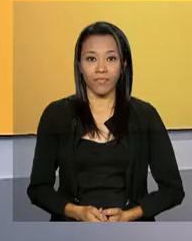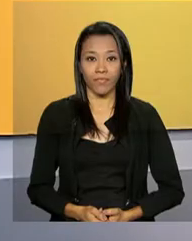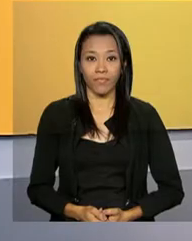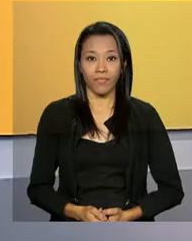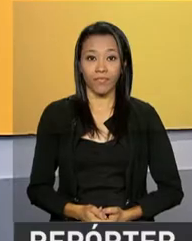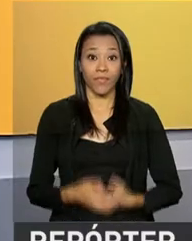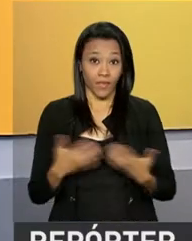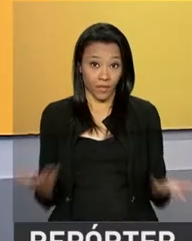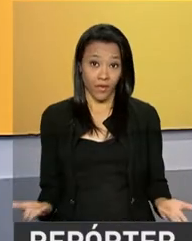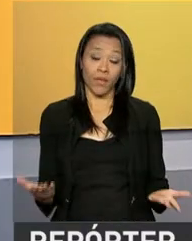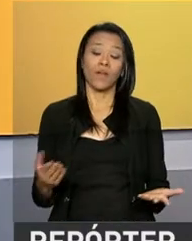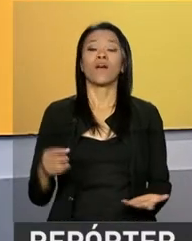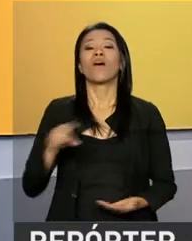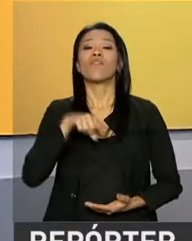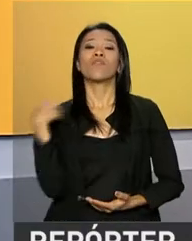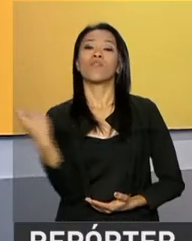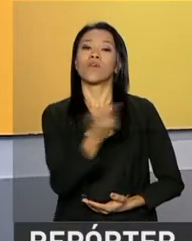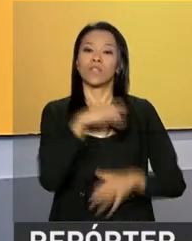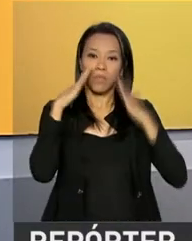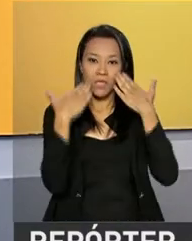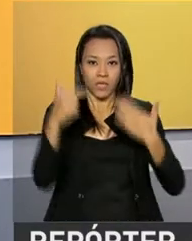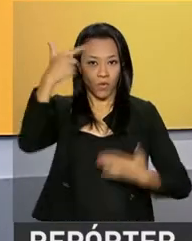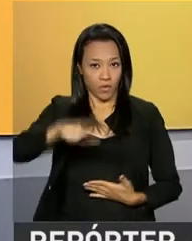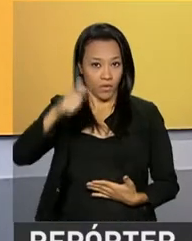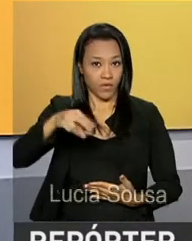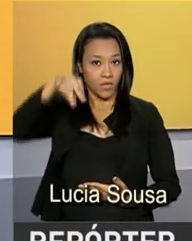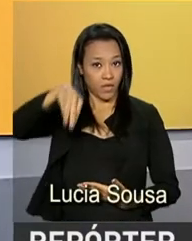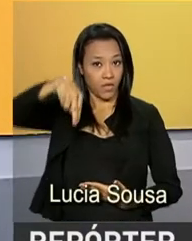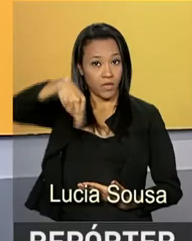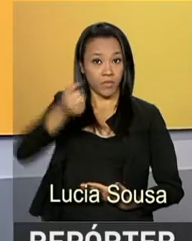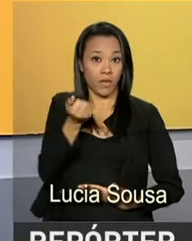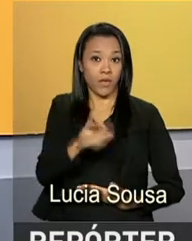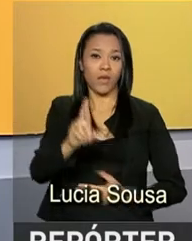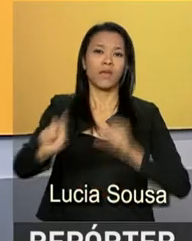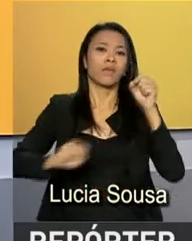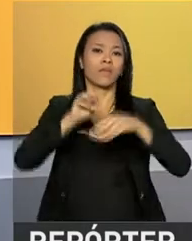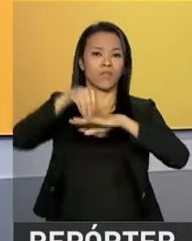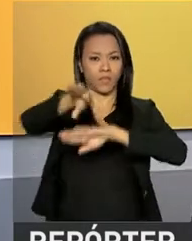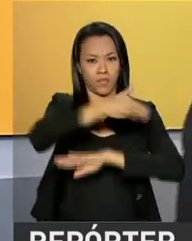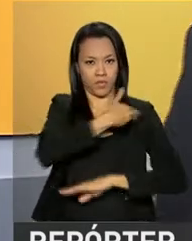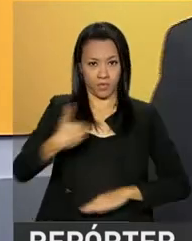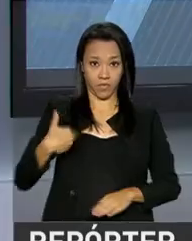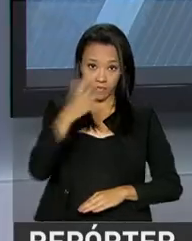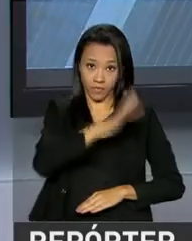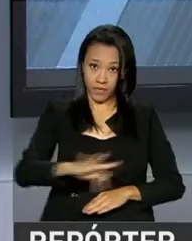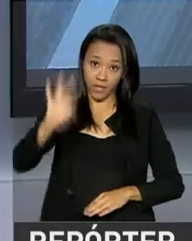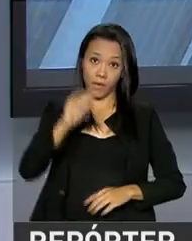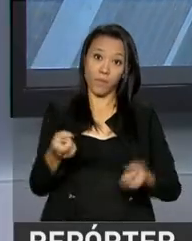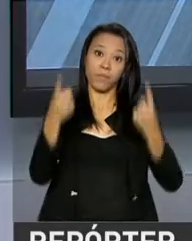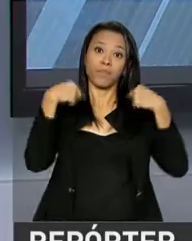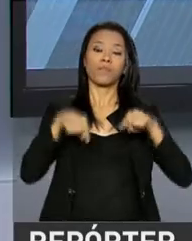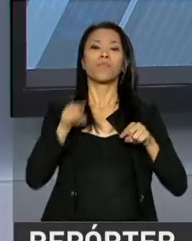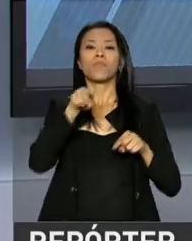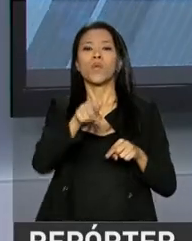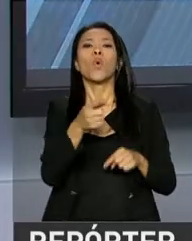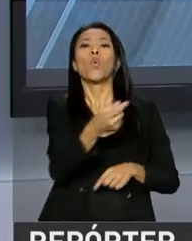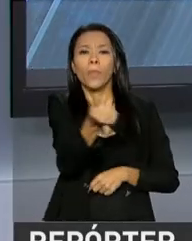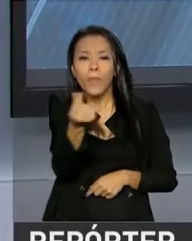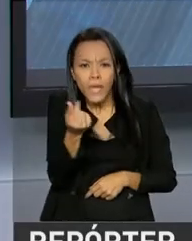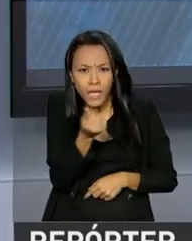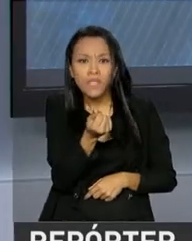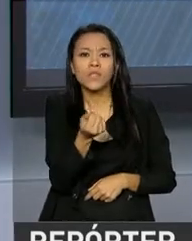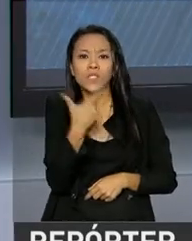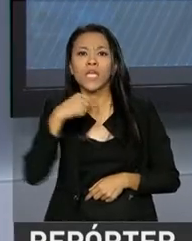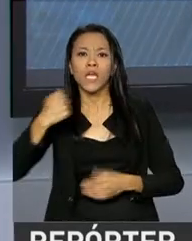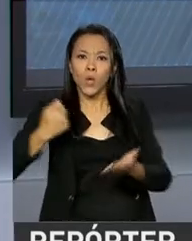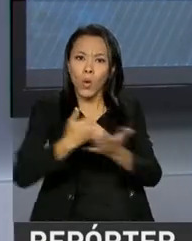lá voltamos com mais uma edição do repórter nbr e as notícias do governo federal o índice de preços ao produtor no